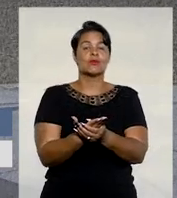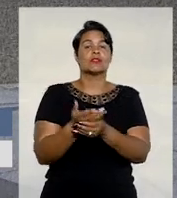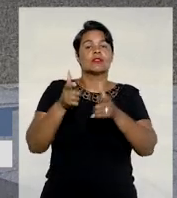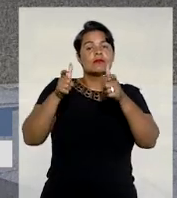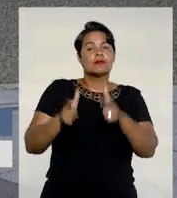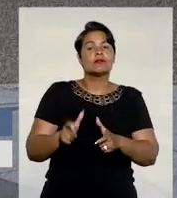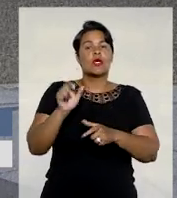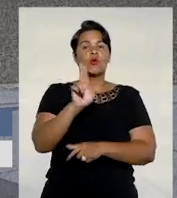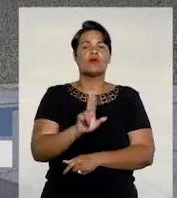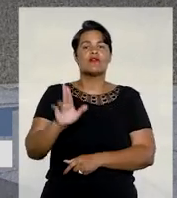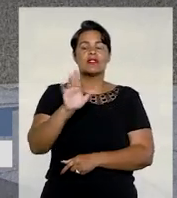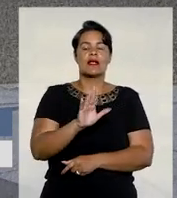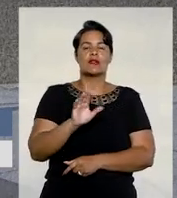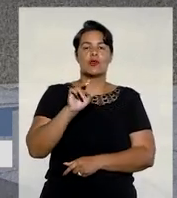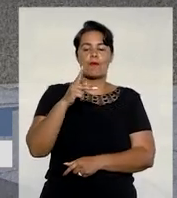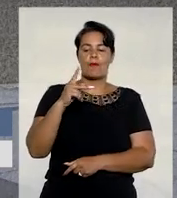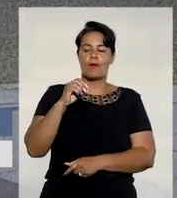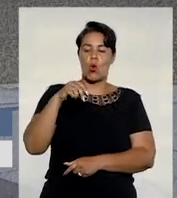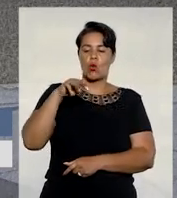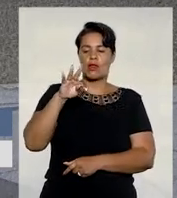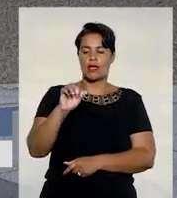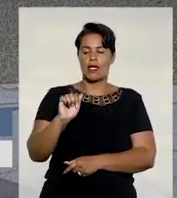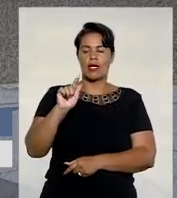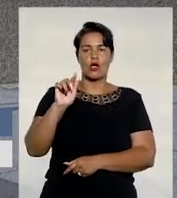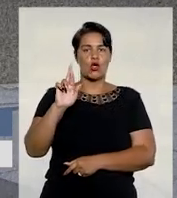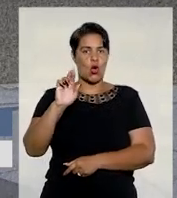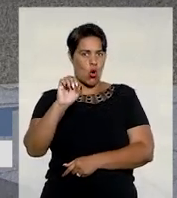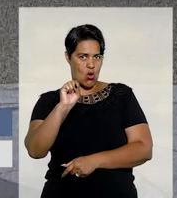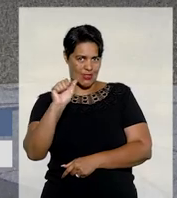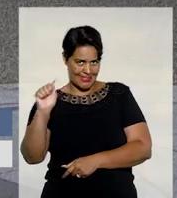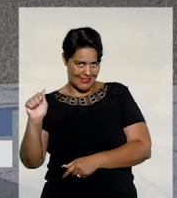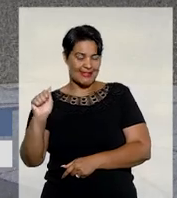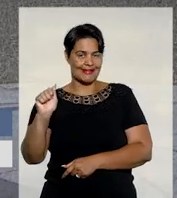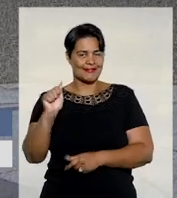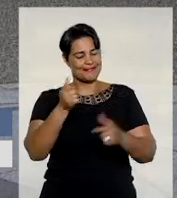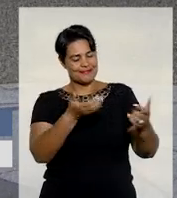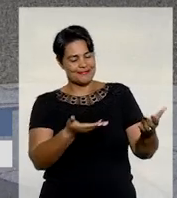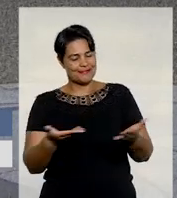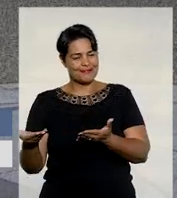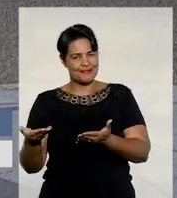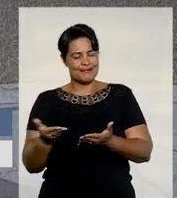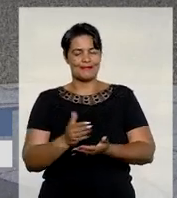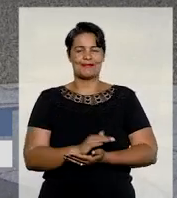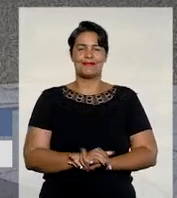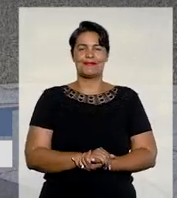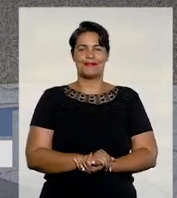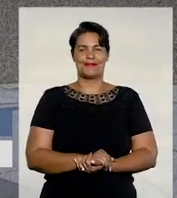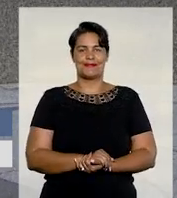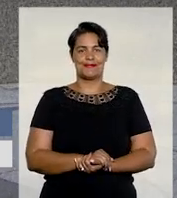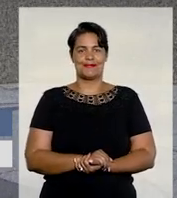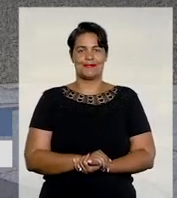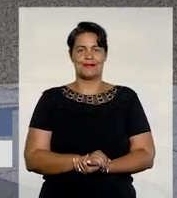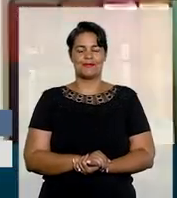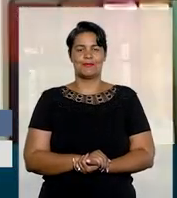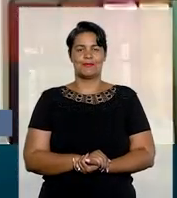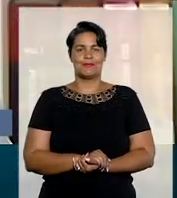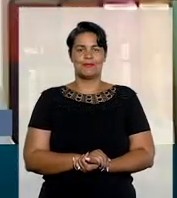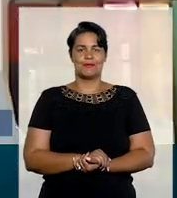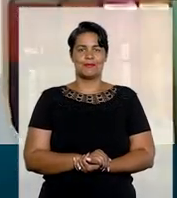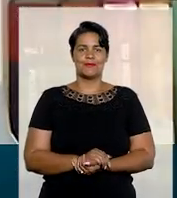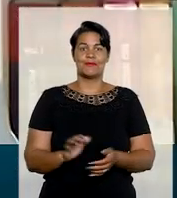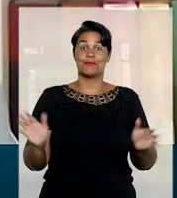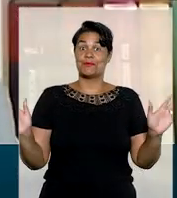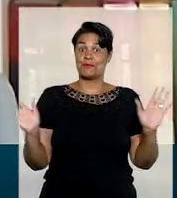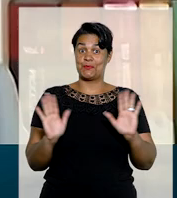Universidade Estadual de Ponta Grossa. Seja muito bem-vindo também aqui ao Entender Direito, professor René.